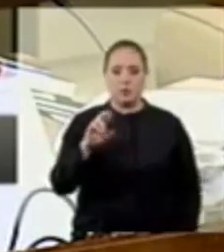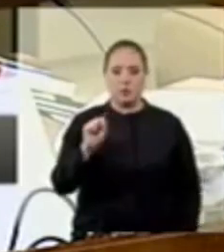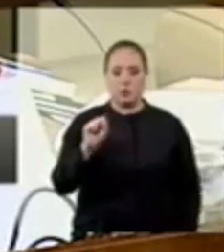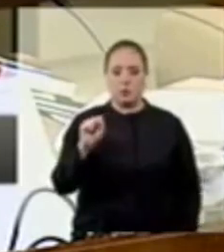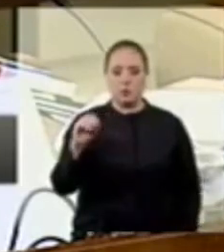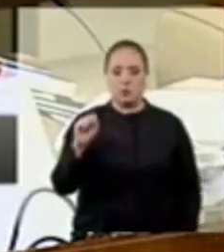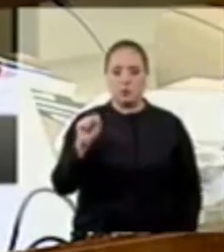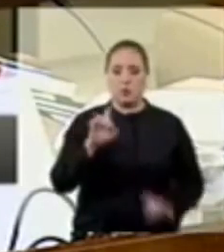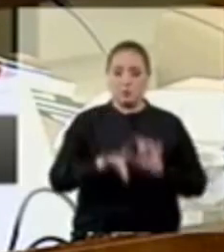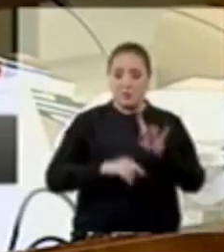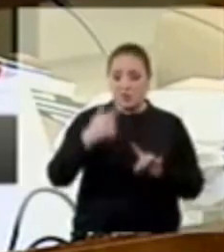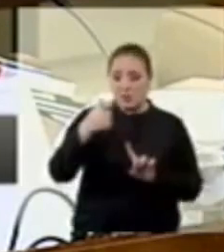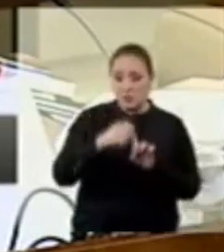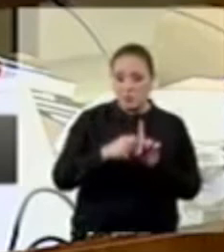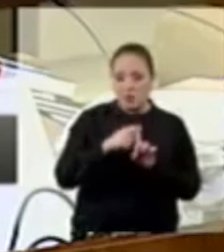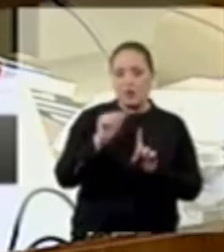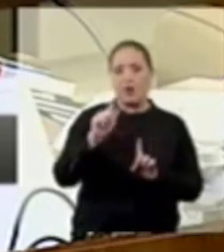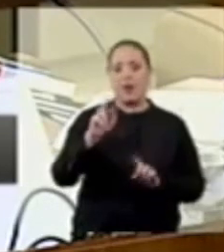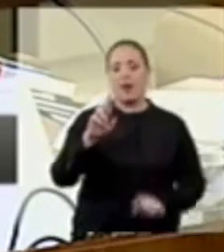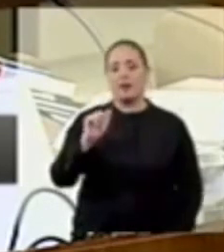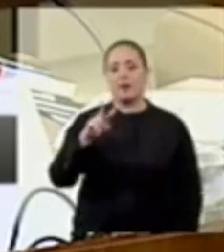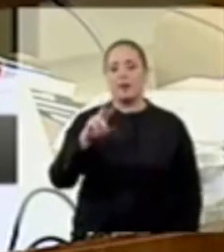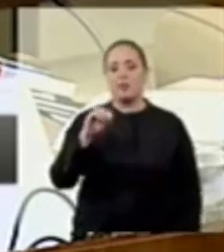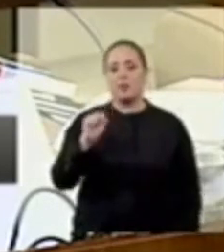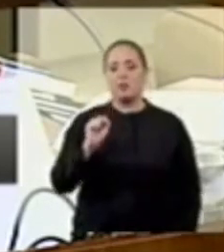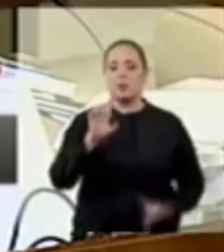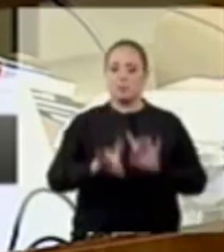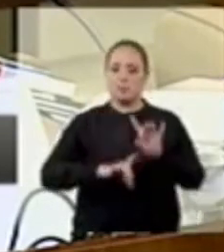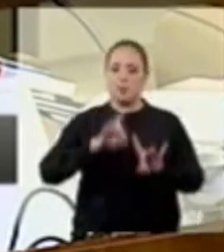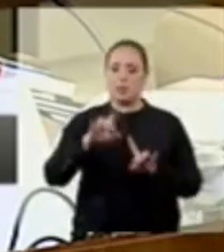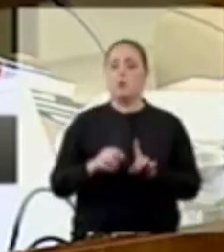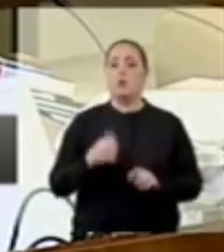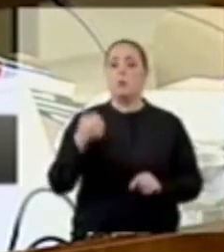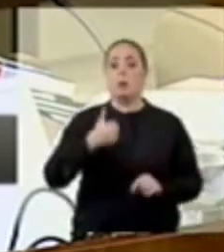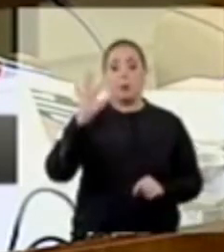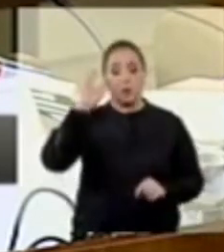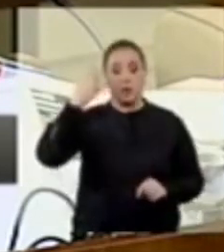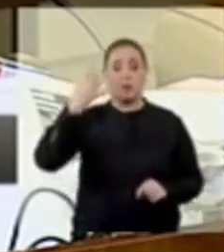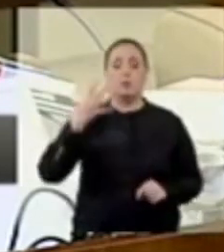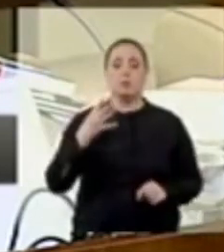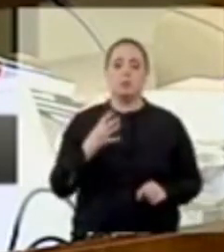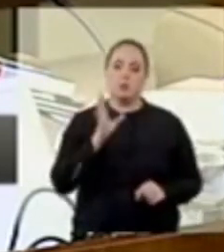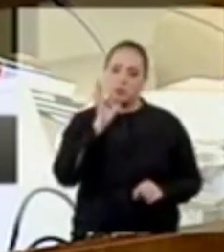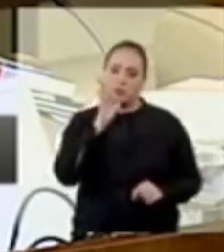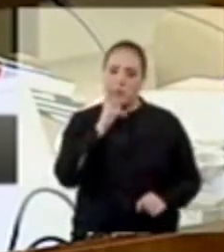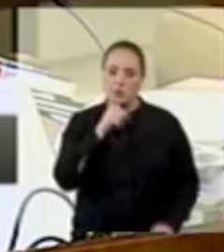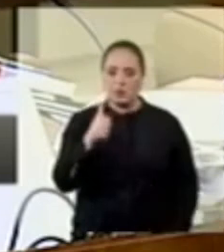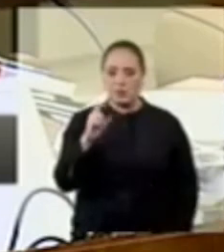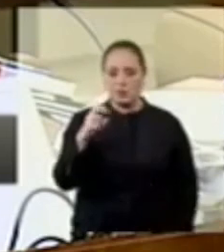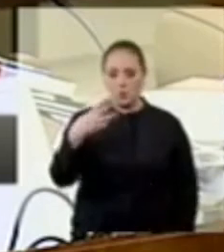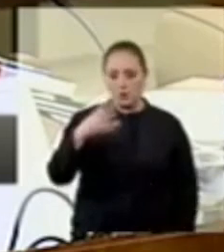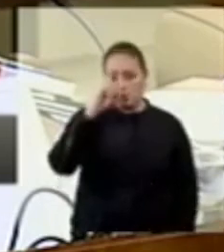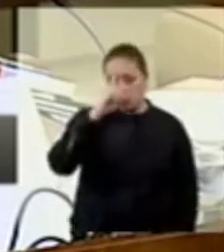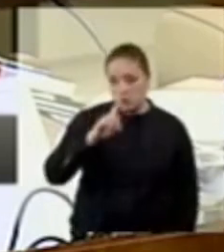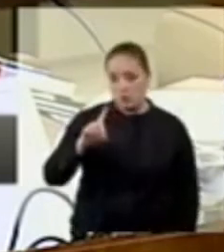meses em agravos e recursos especiais a primeira decisão leva 153 dias no